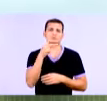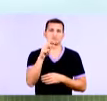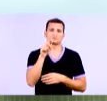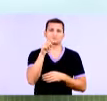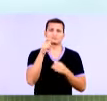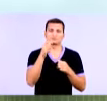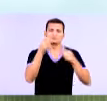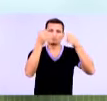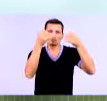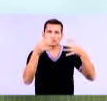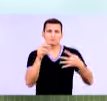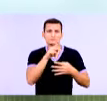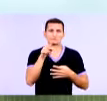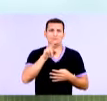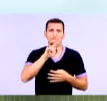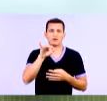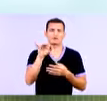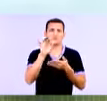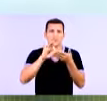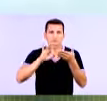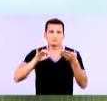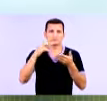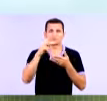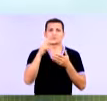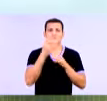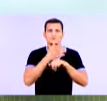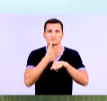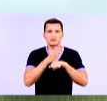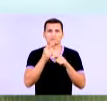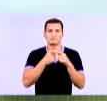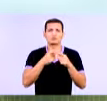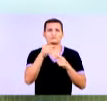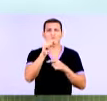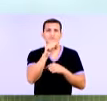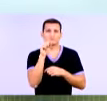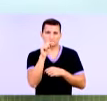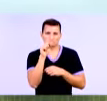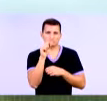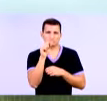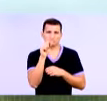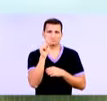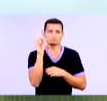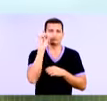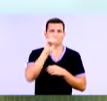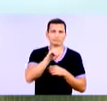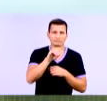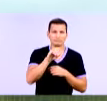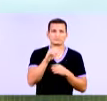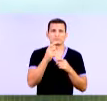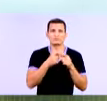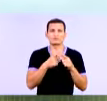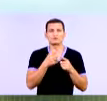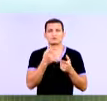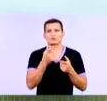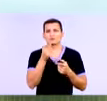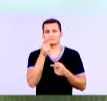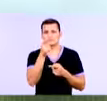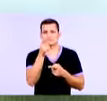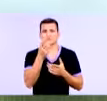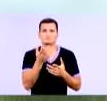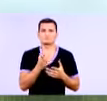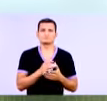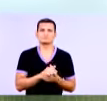para o professor que vai corrigir a sua atividade por que você escolheu aquele efeito. Você diz lá que você escolheu aquele efeito porque